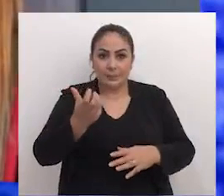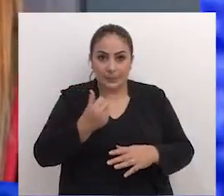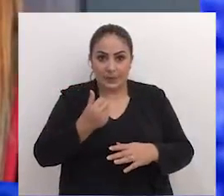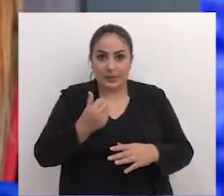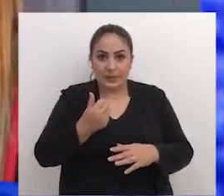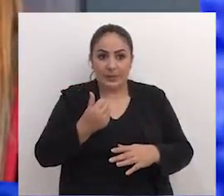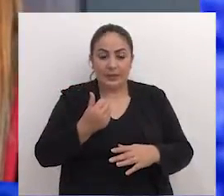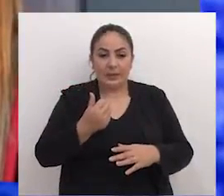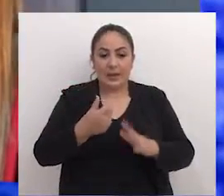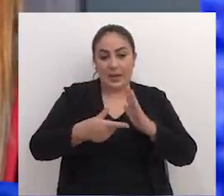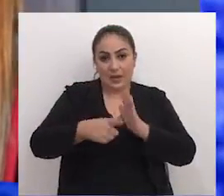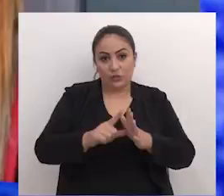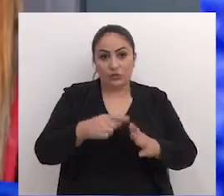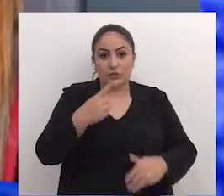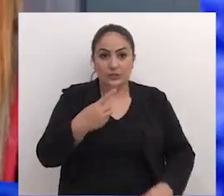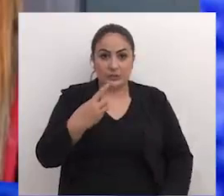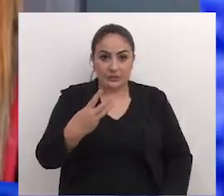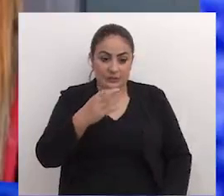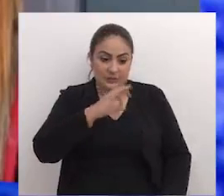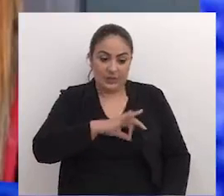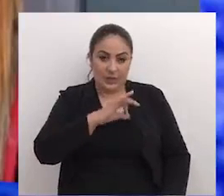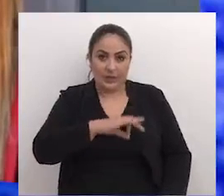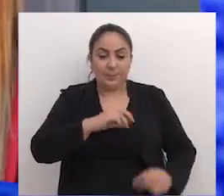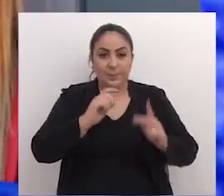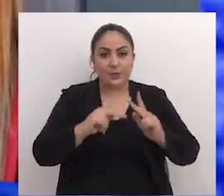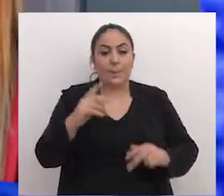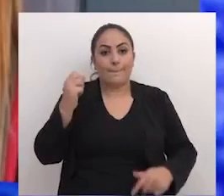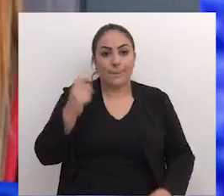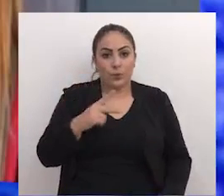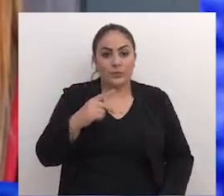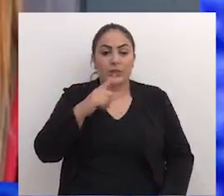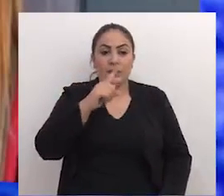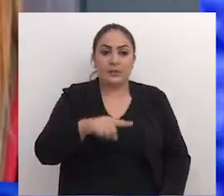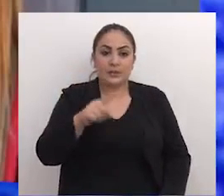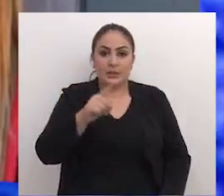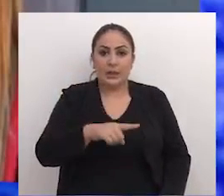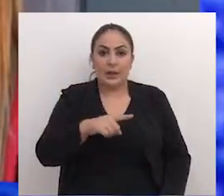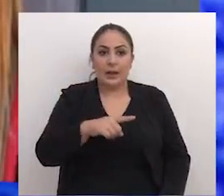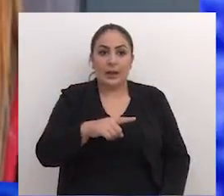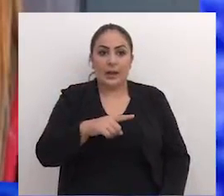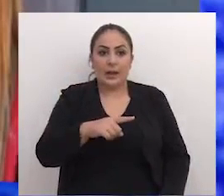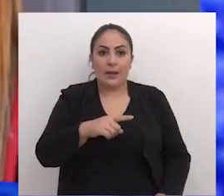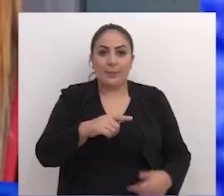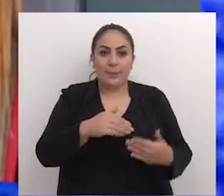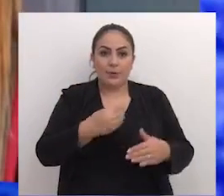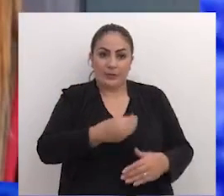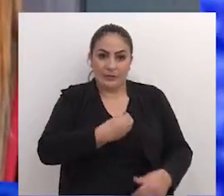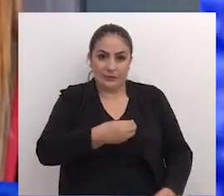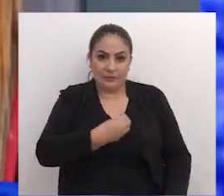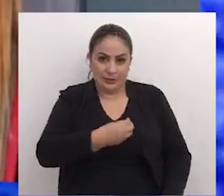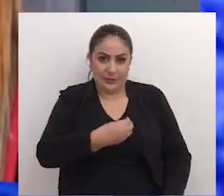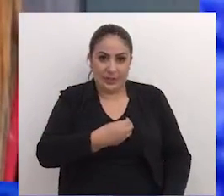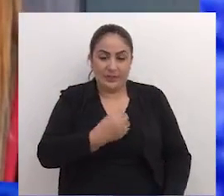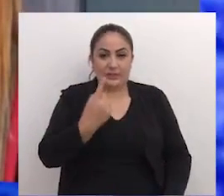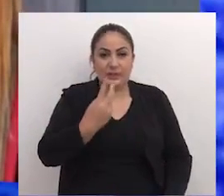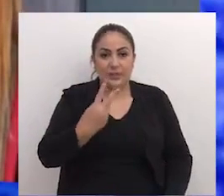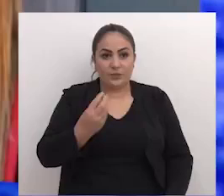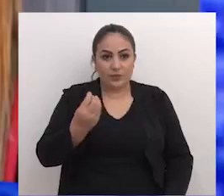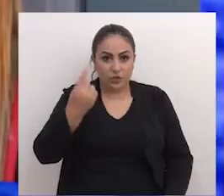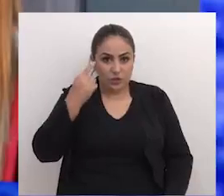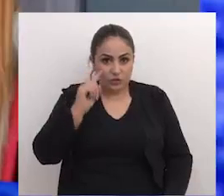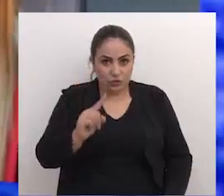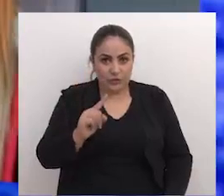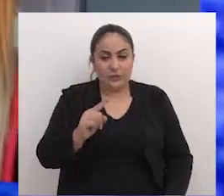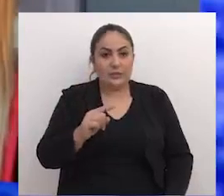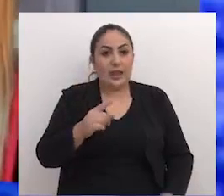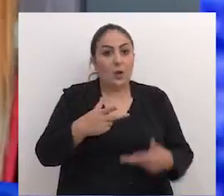do 13º salário para aposentados e pensionistas, também a suspensão da prova de vida por 120 dias, são